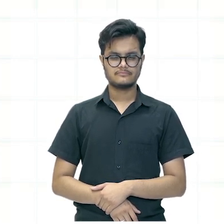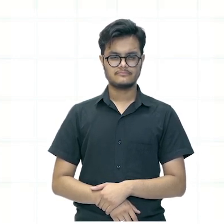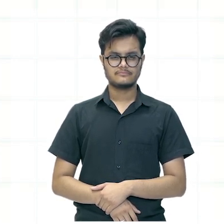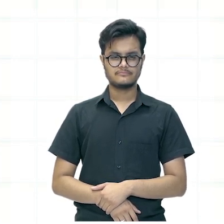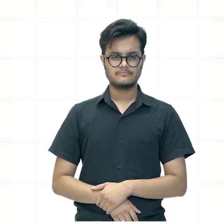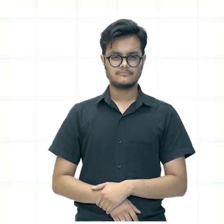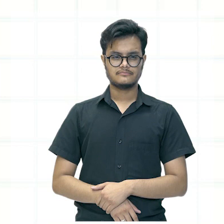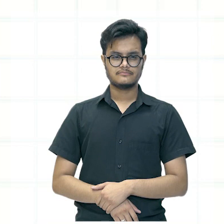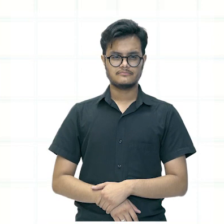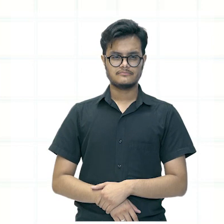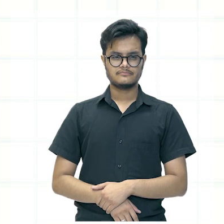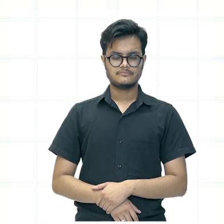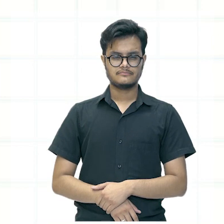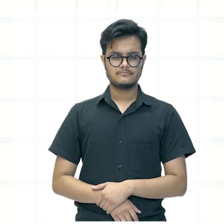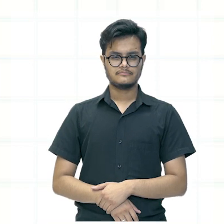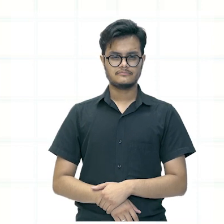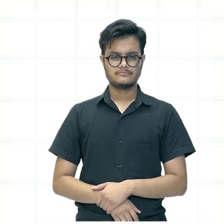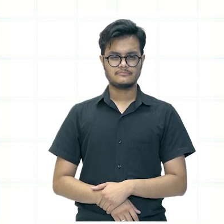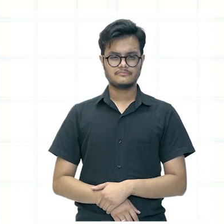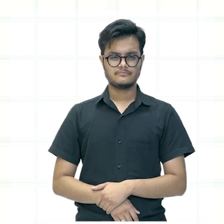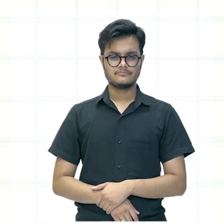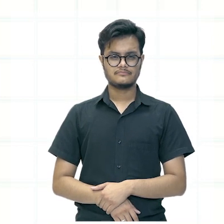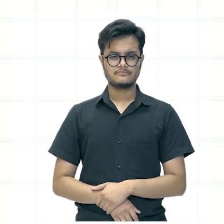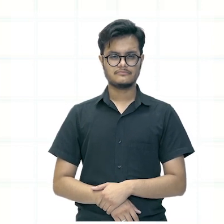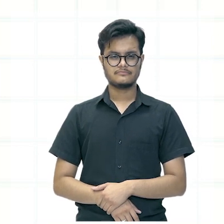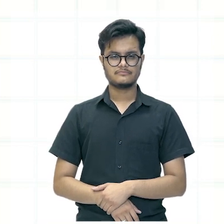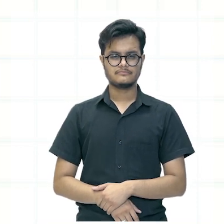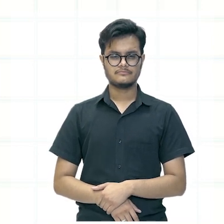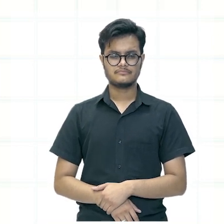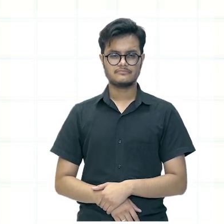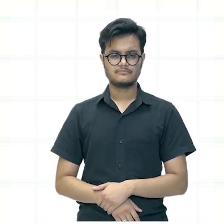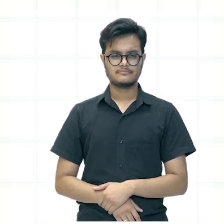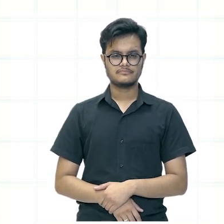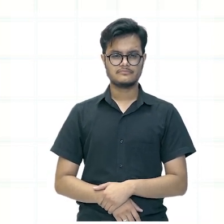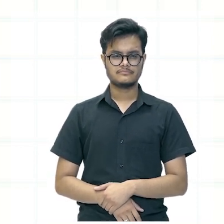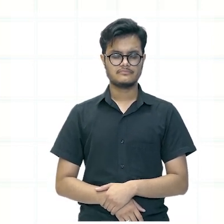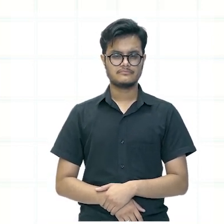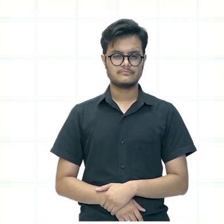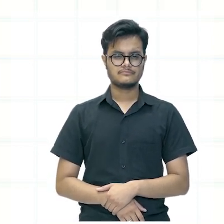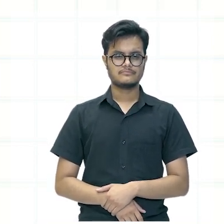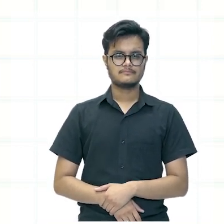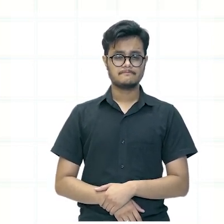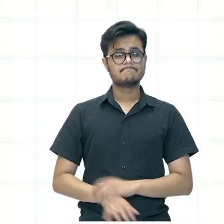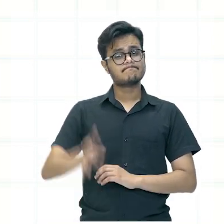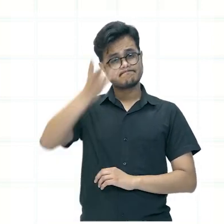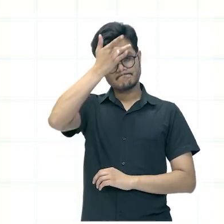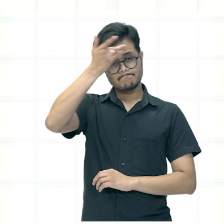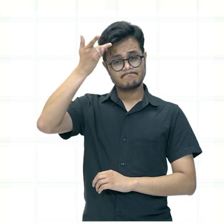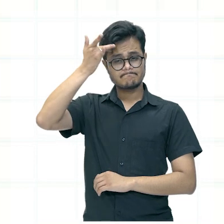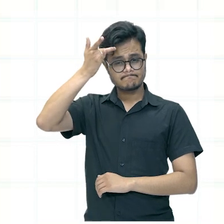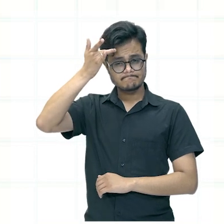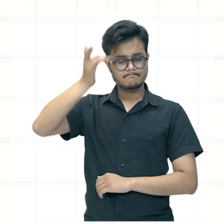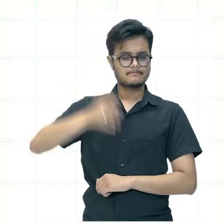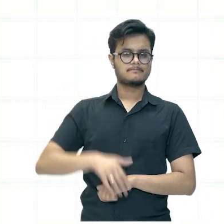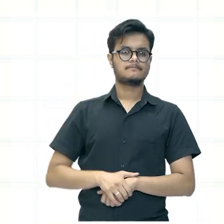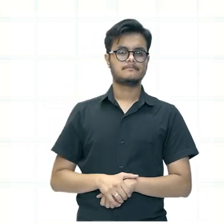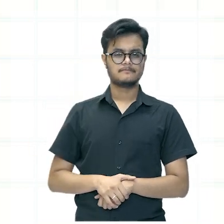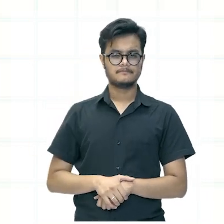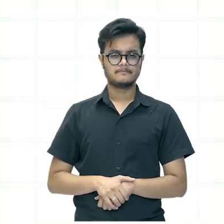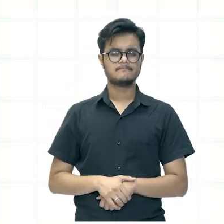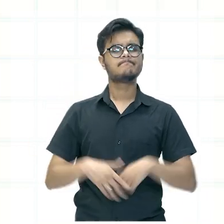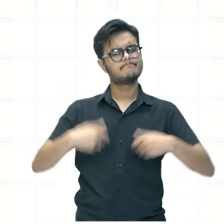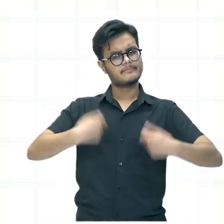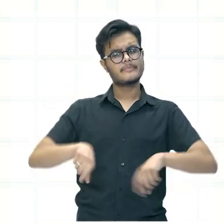disorder. Então, a gente pode marcar essa palavra mental health, ok? Problema mental, certo? Então, o que ele indica ali? Uma visita ao